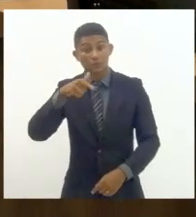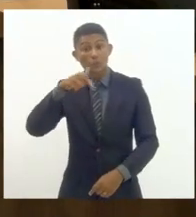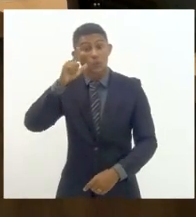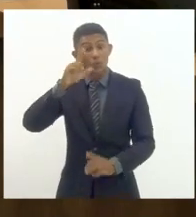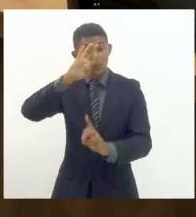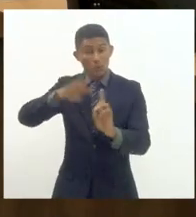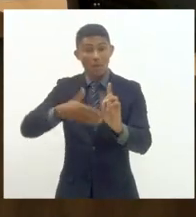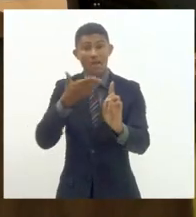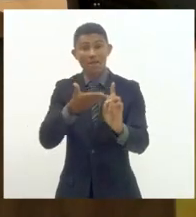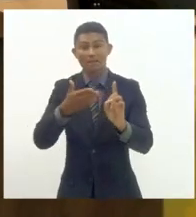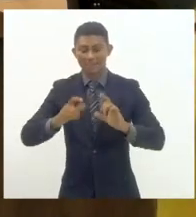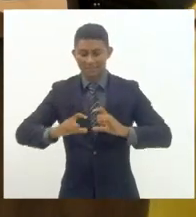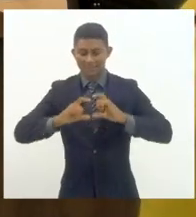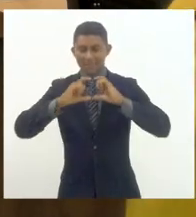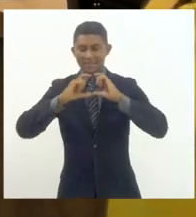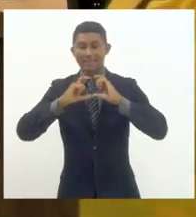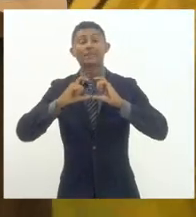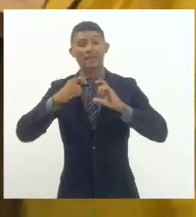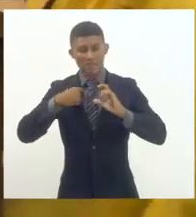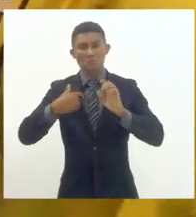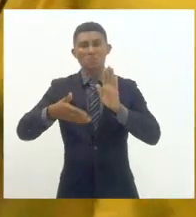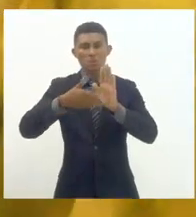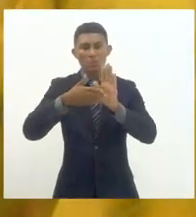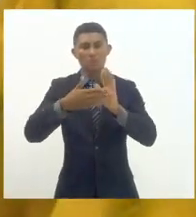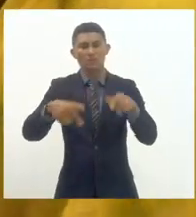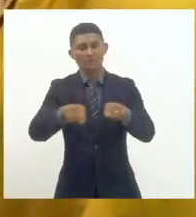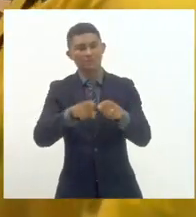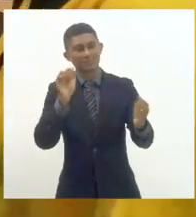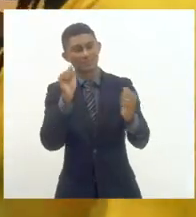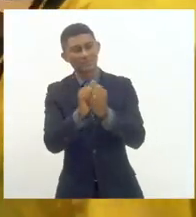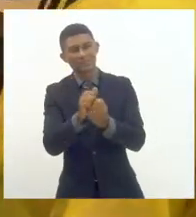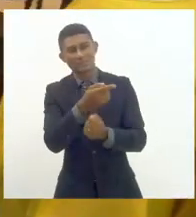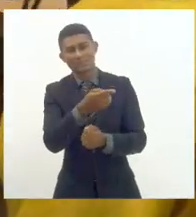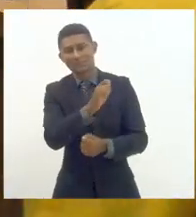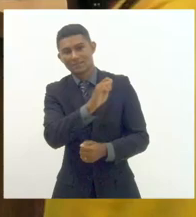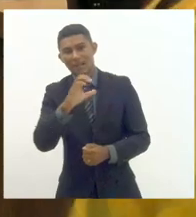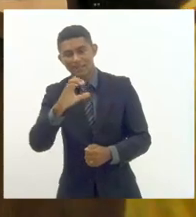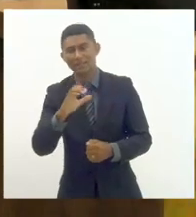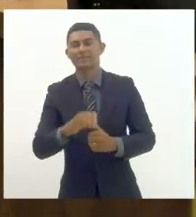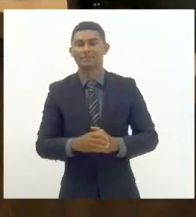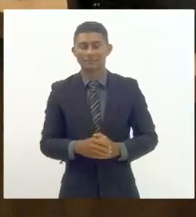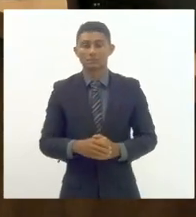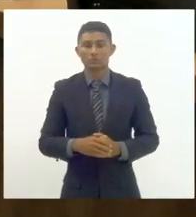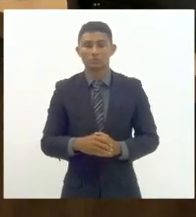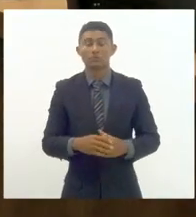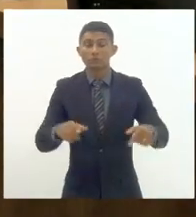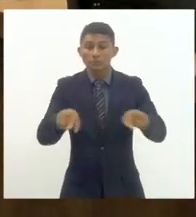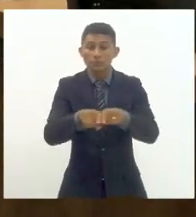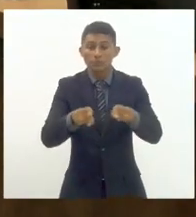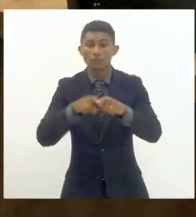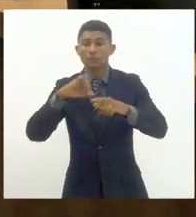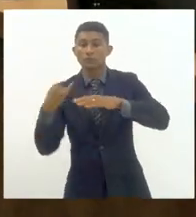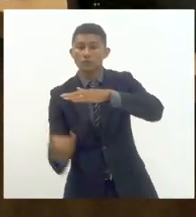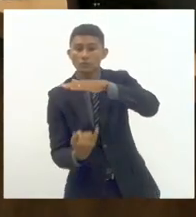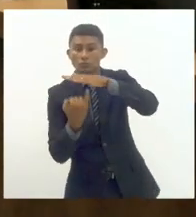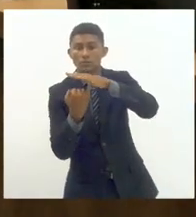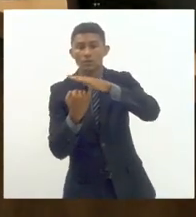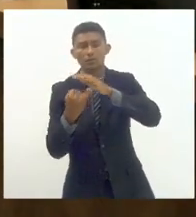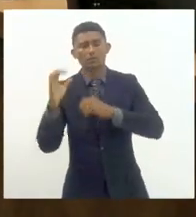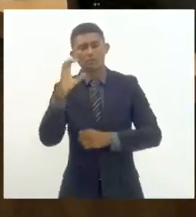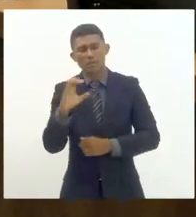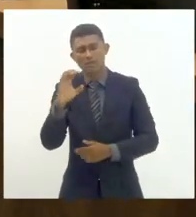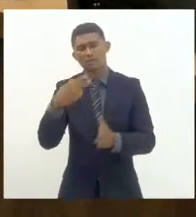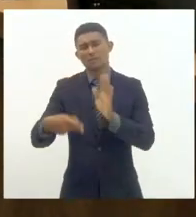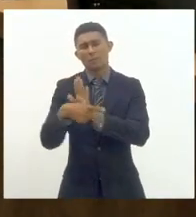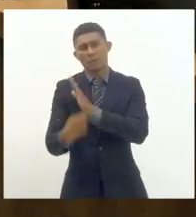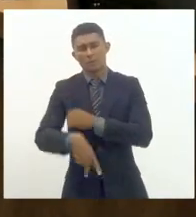com uma medalha Tiradentes, que eu propus com André Siciliano, com várias coautorias, e também às instituições científicas do Rio de Janeiro,